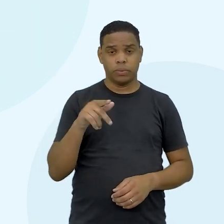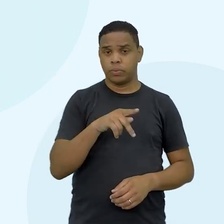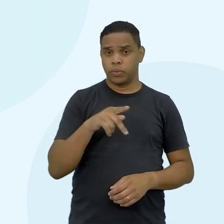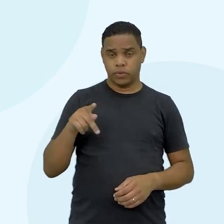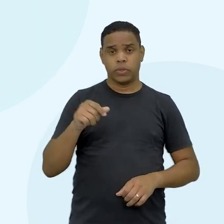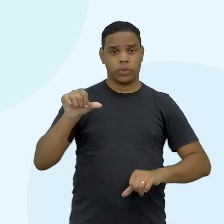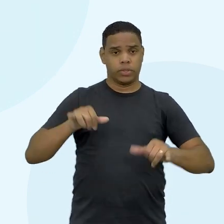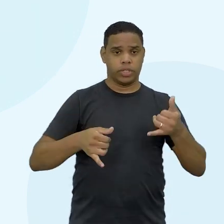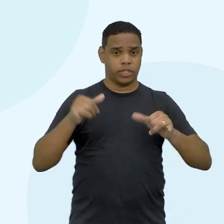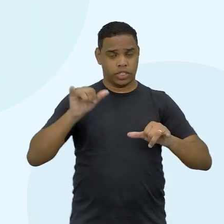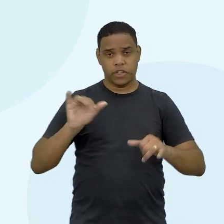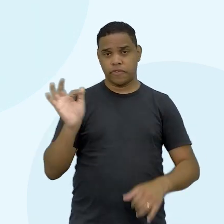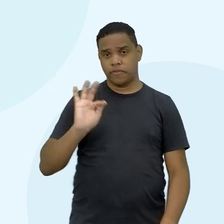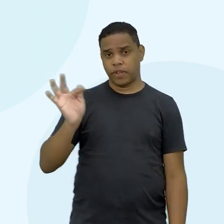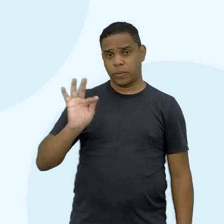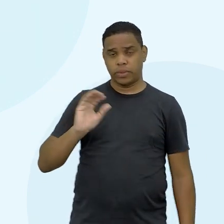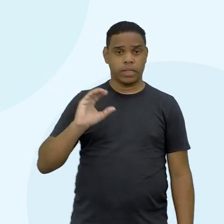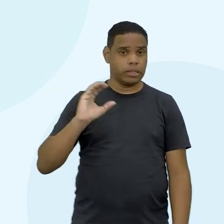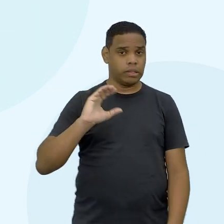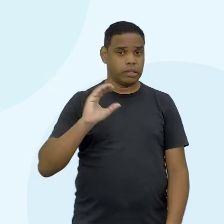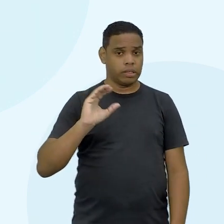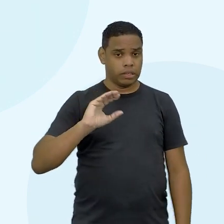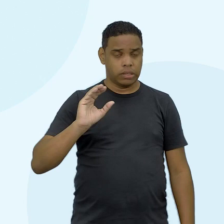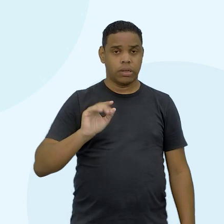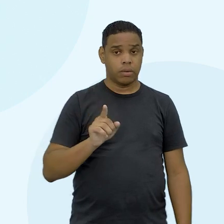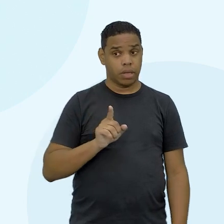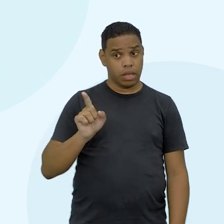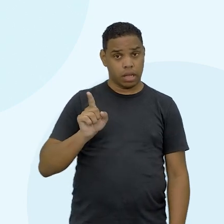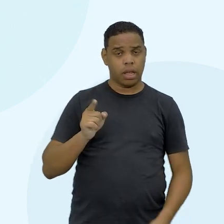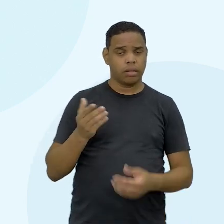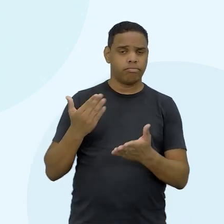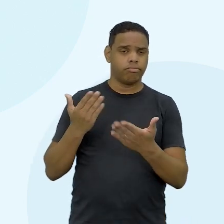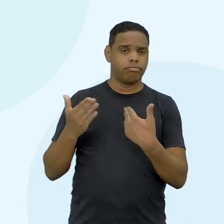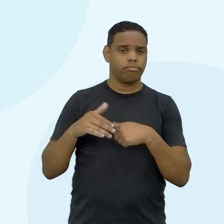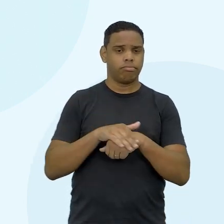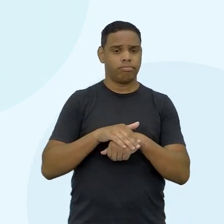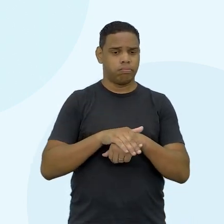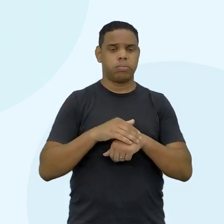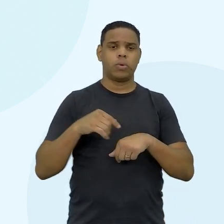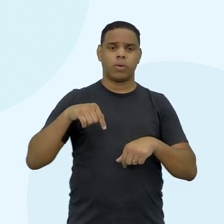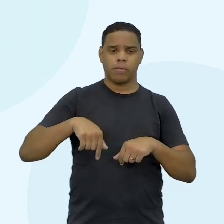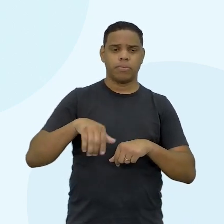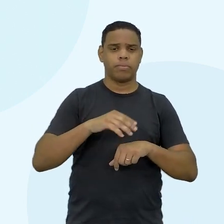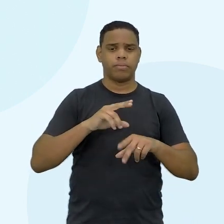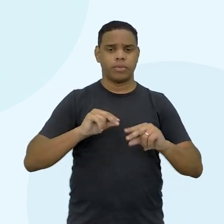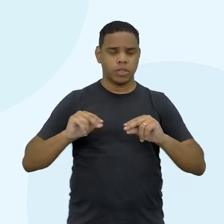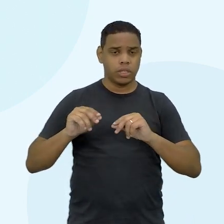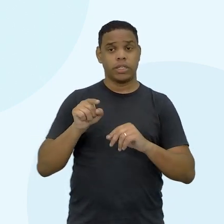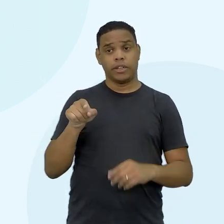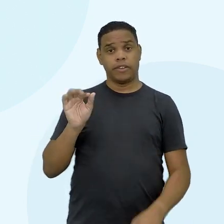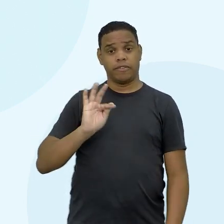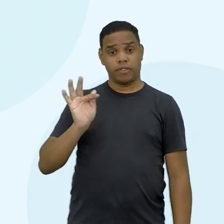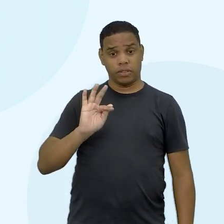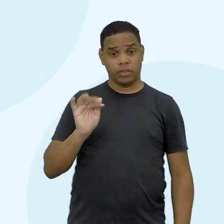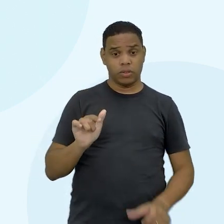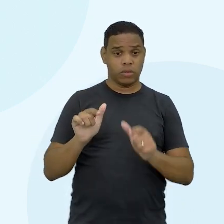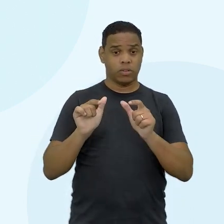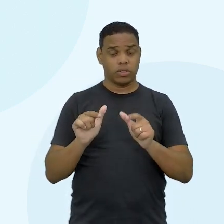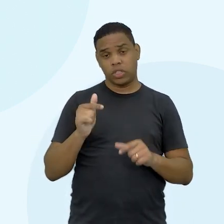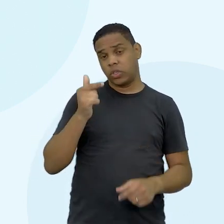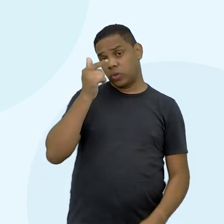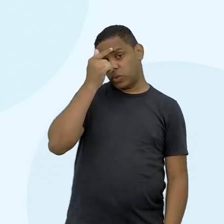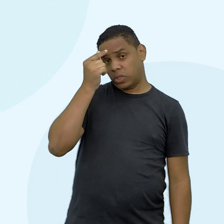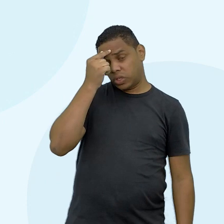de Química da Faculdade de Ciências, e ele discutiu com a gente, né, essa faculdade ela fica na